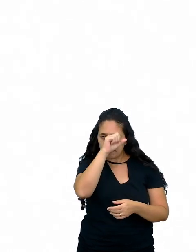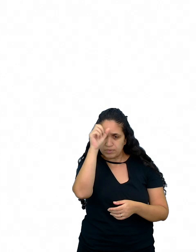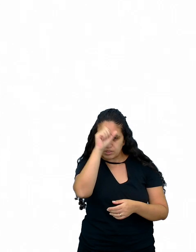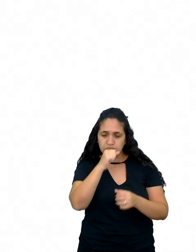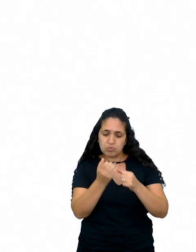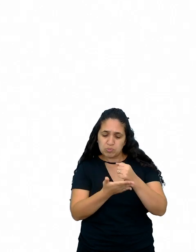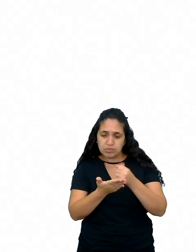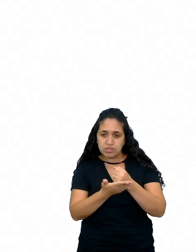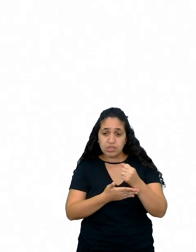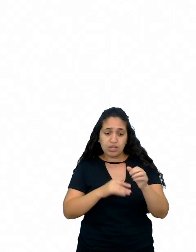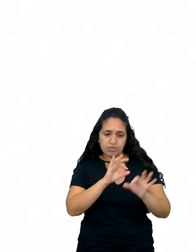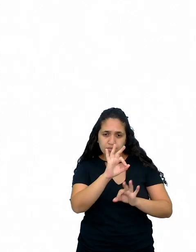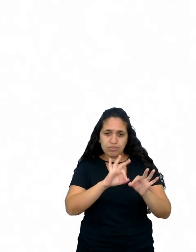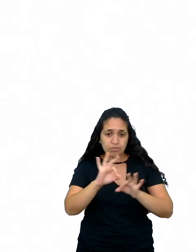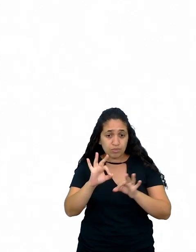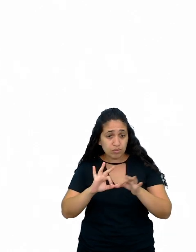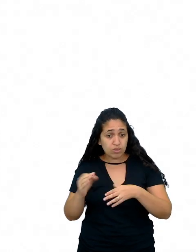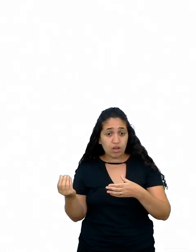projetos. Dentro